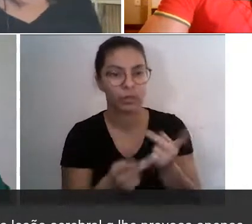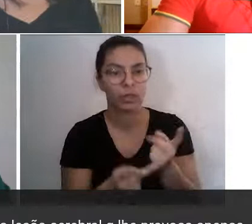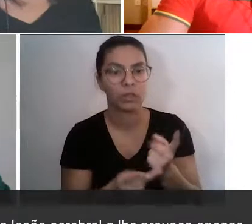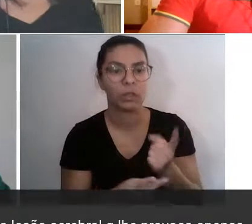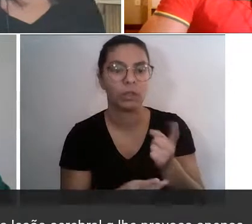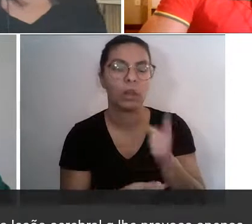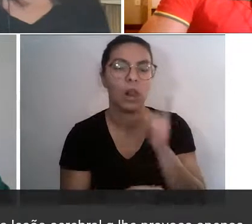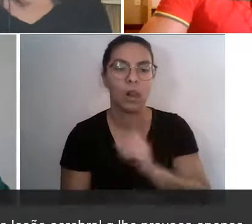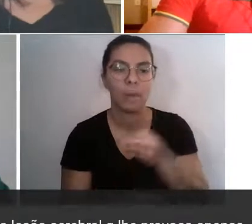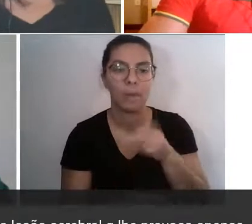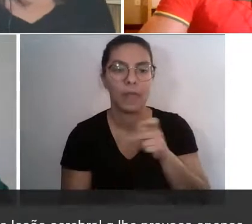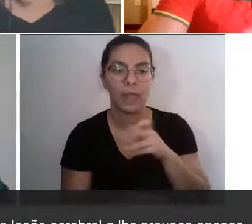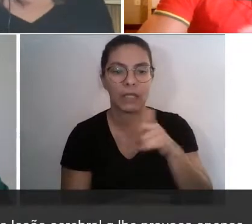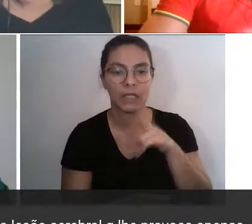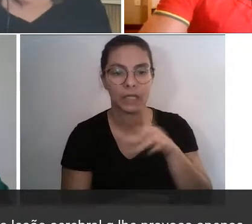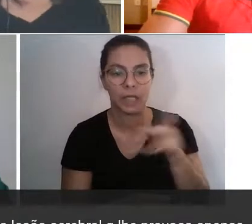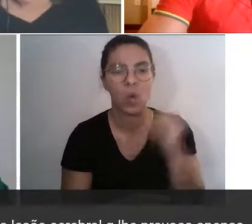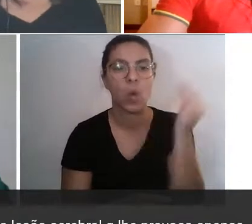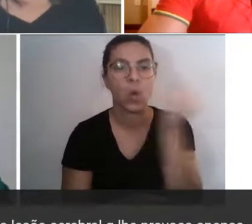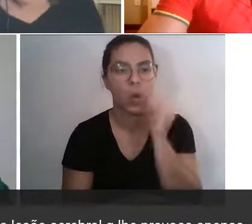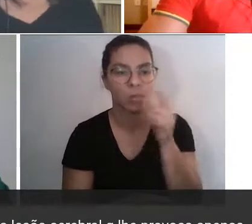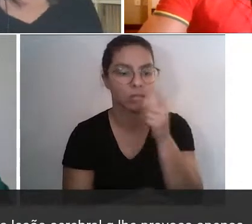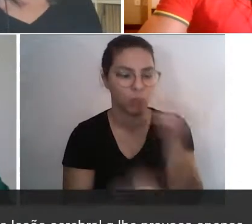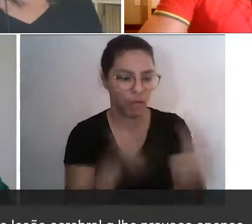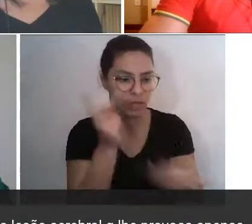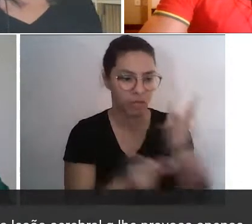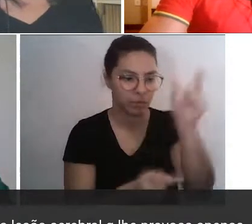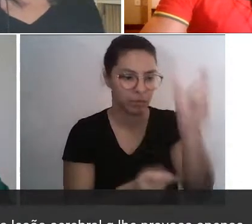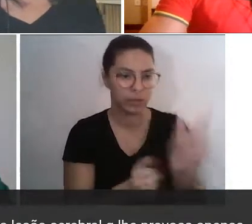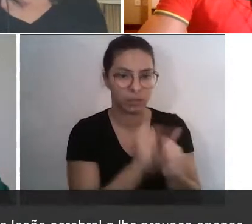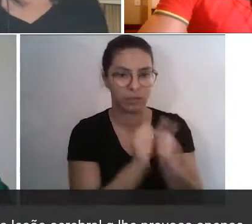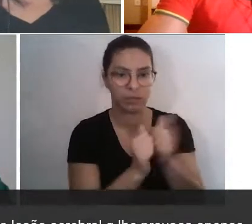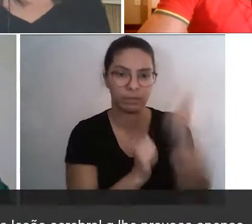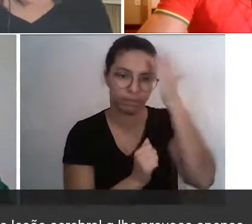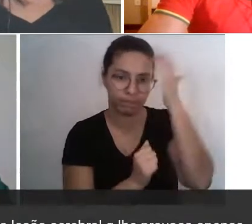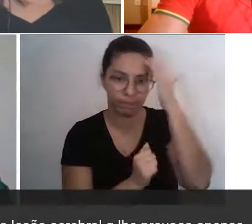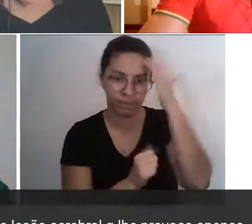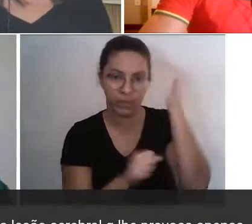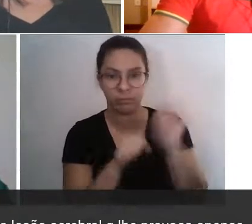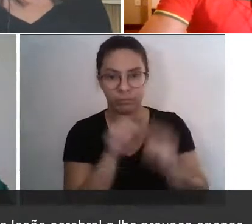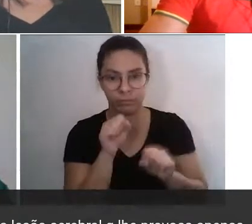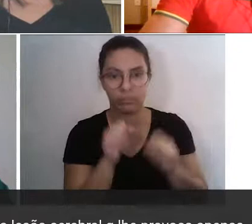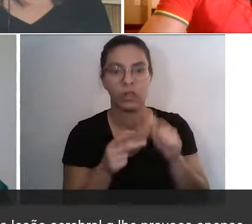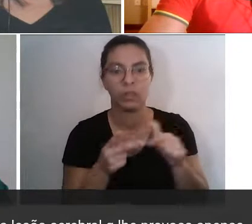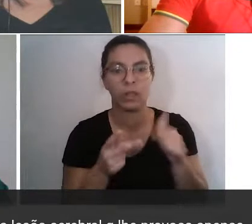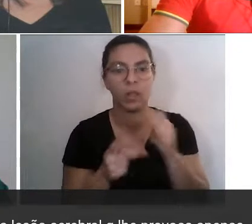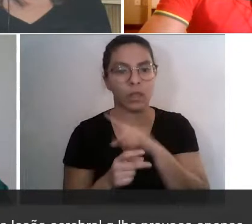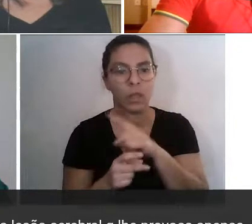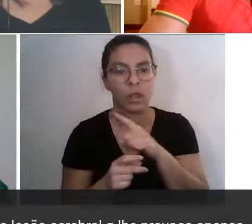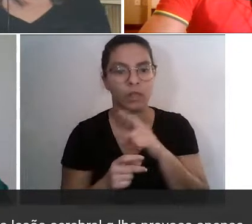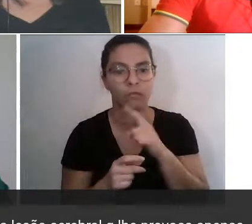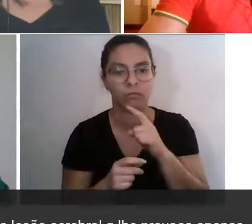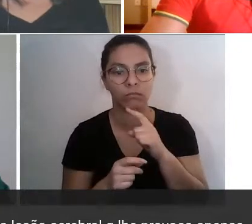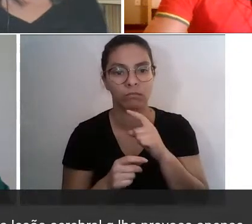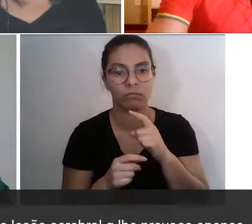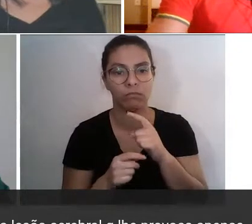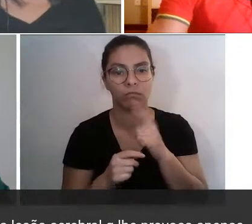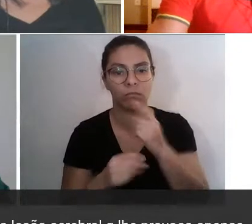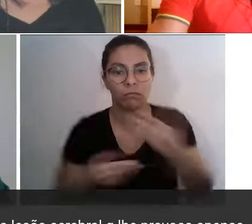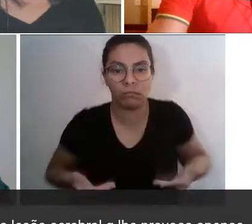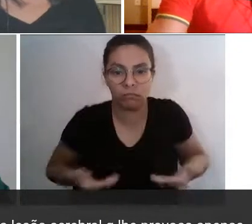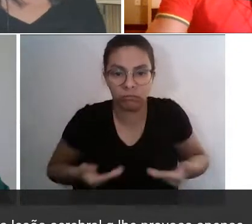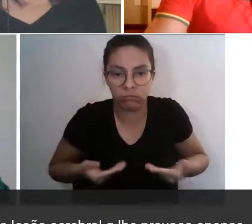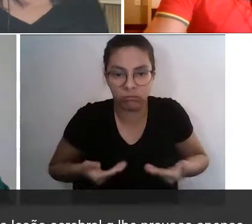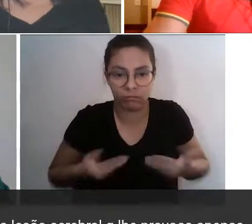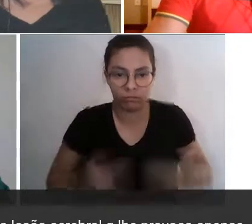Alves. Como se classificaria um atleta com uma lesão cerebral que lhe provoca apenas espasticidade dos membros inferiores,